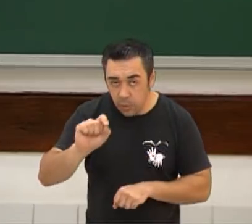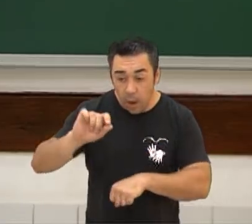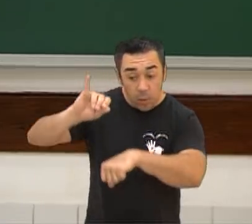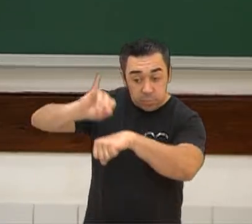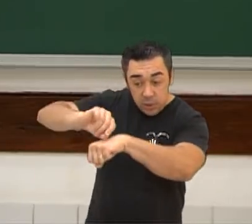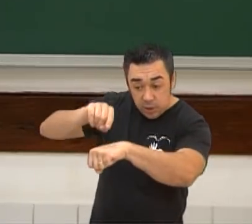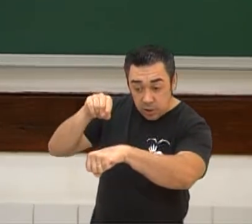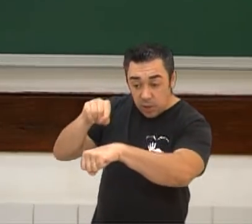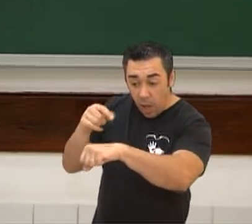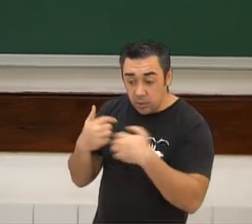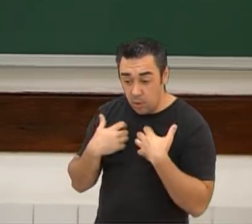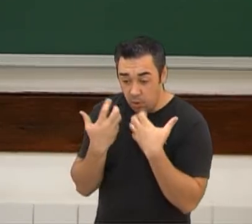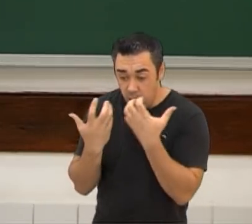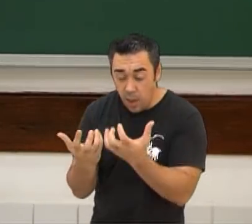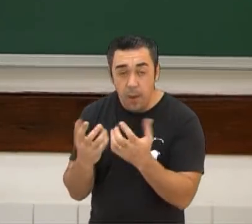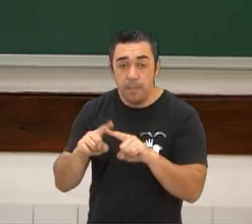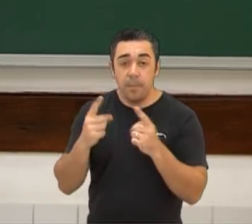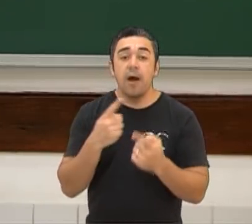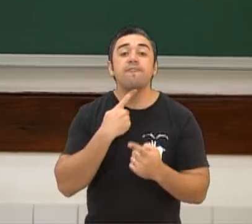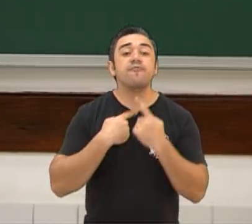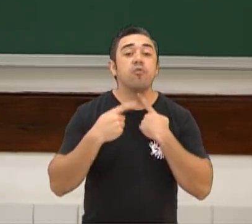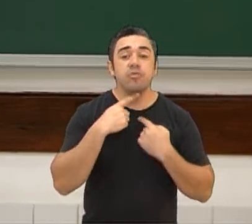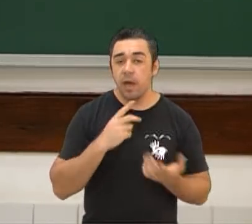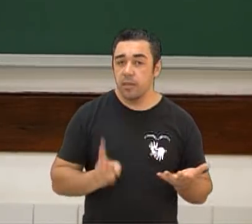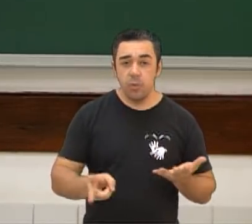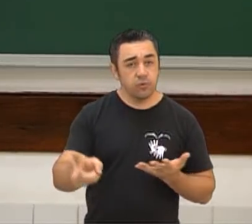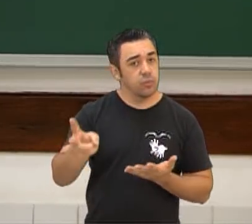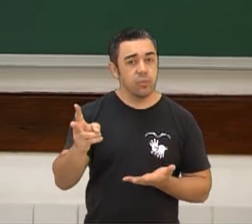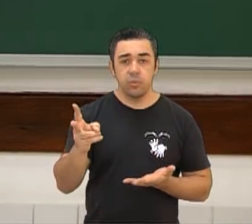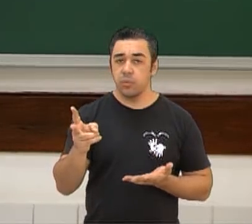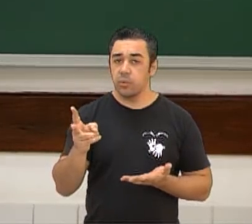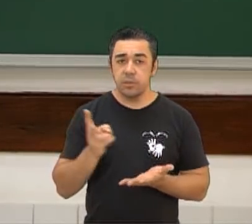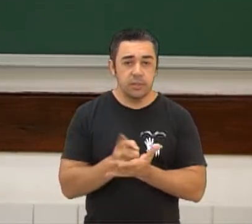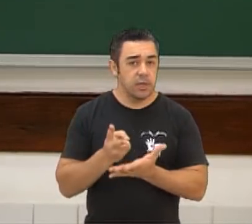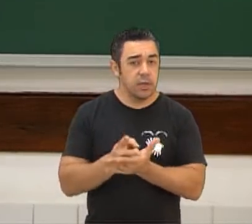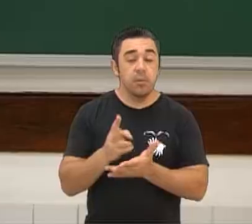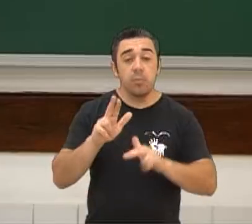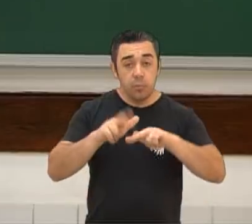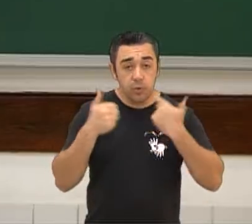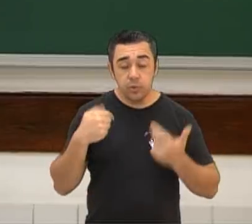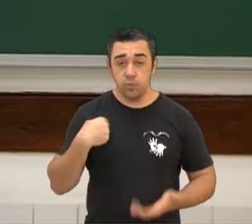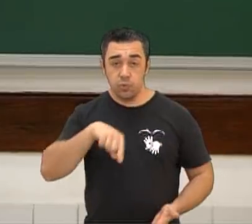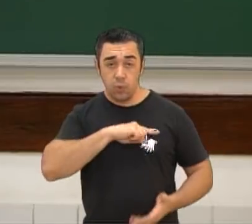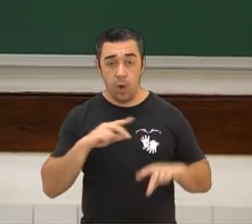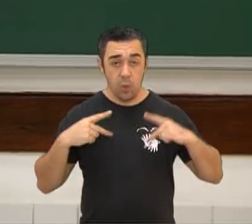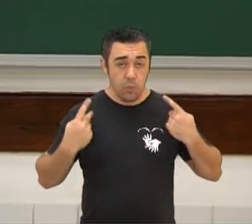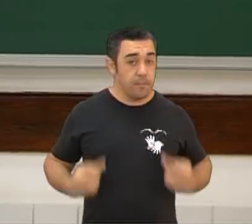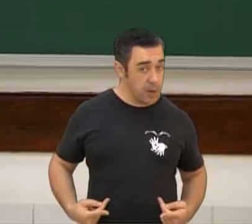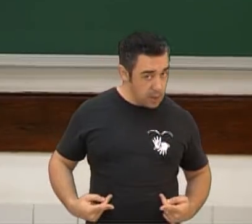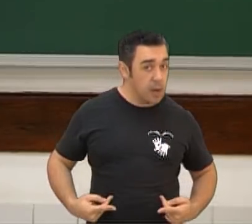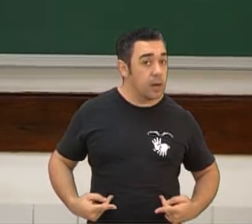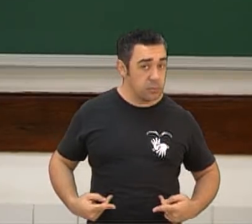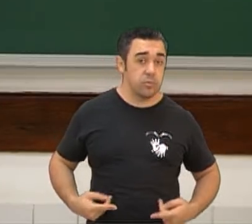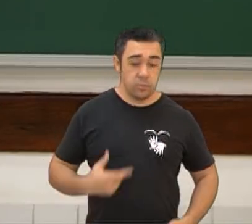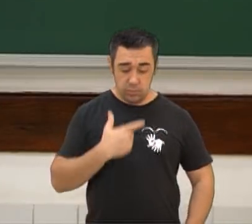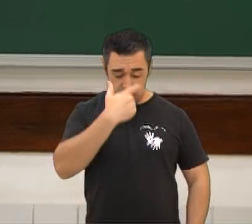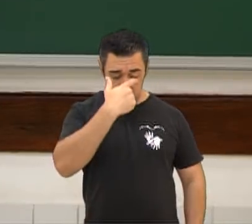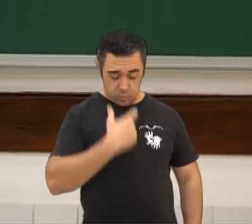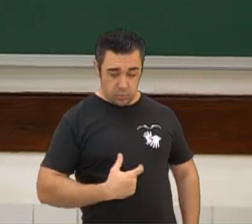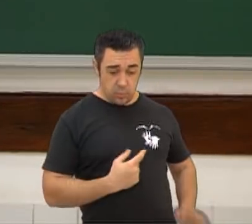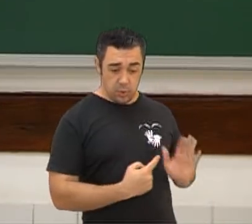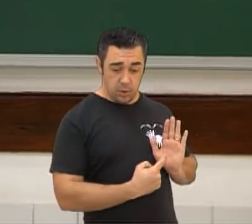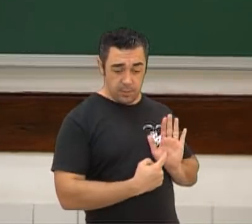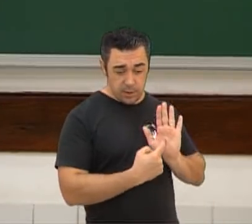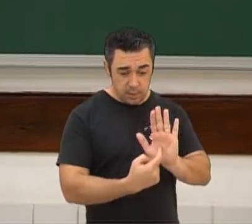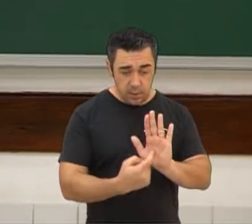mas a vontade sempre se perpetua, né? Por isso, o ser humano que tem representação, que tem